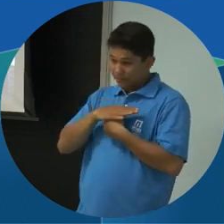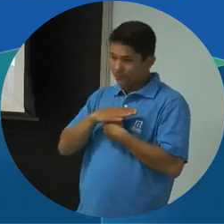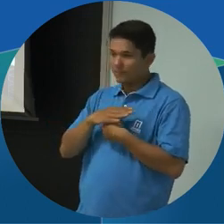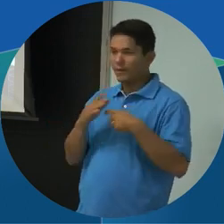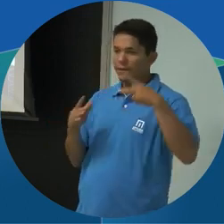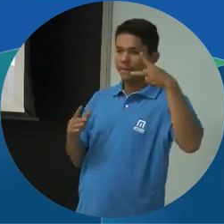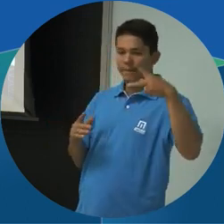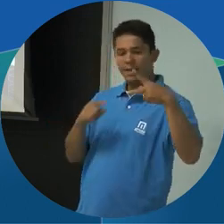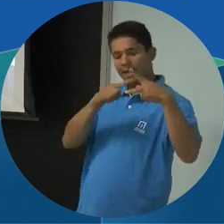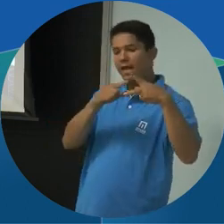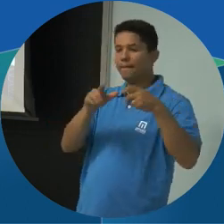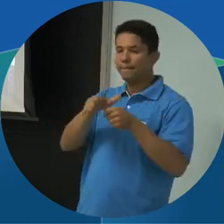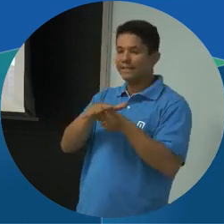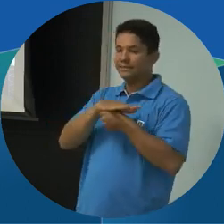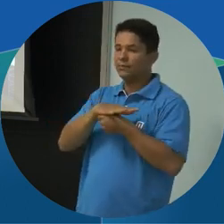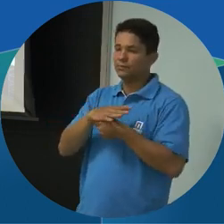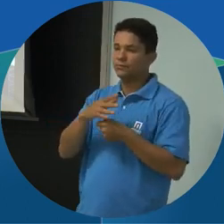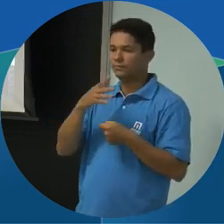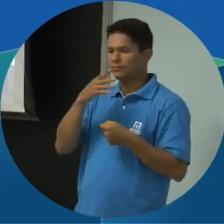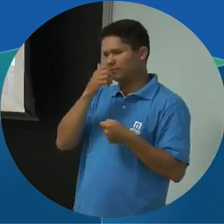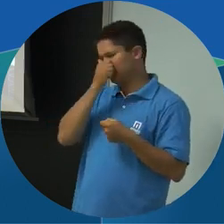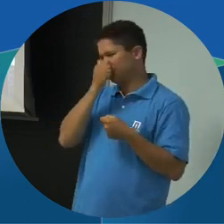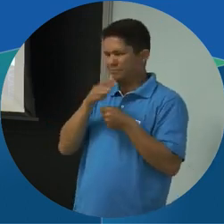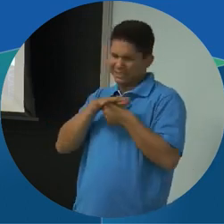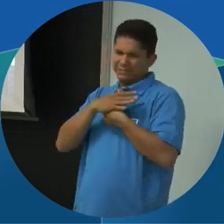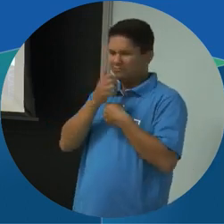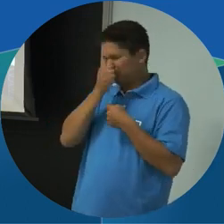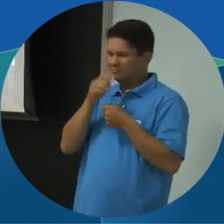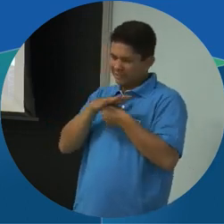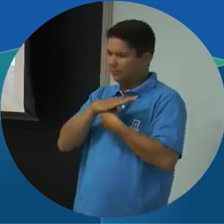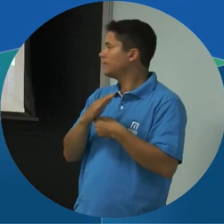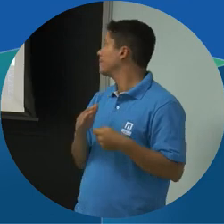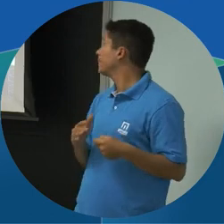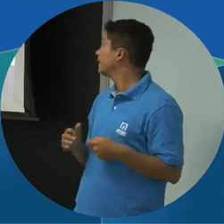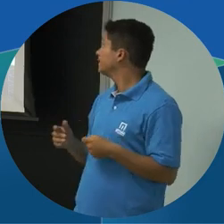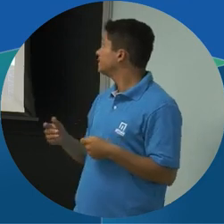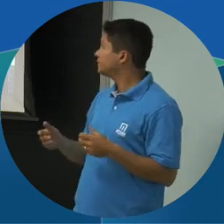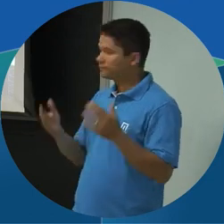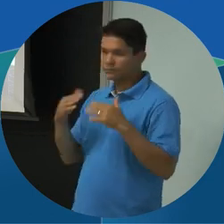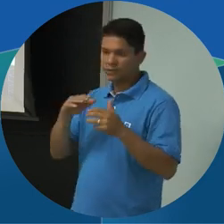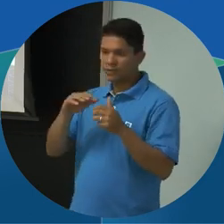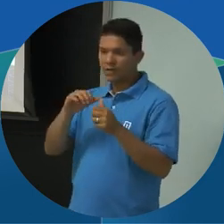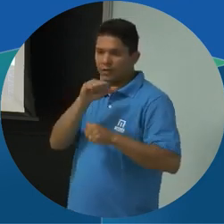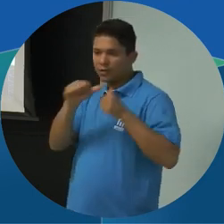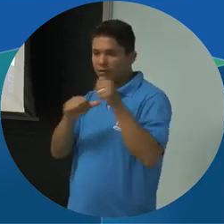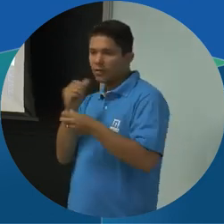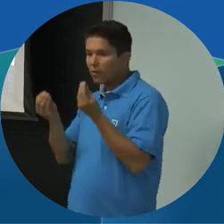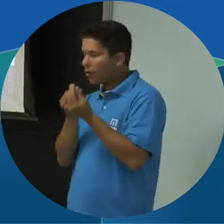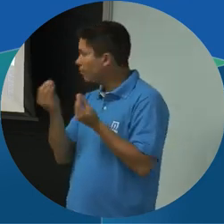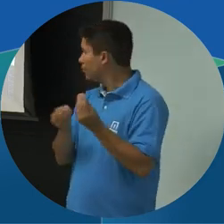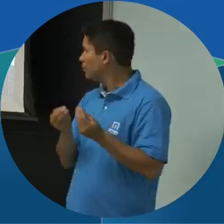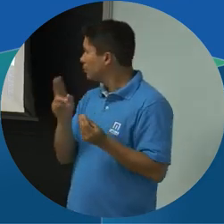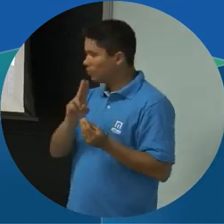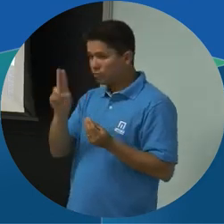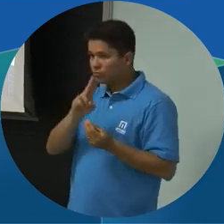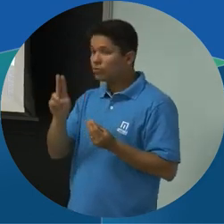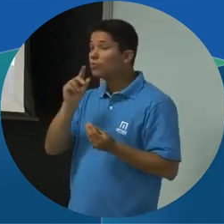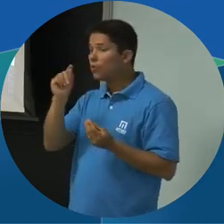dita, tá? E por convenção nós utilizamos a seguinte